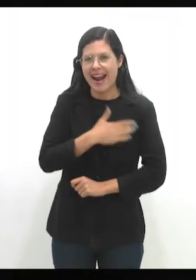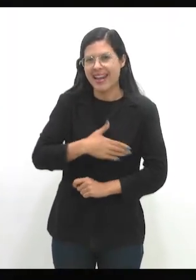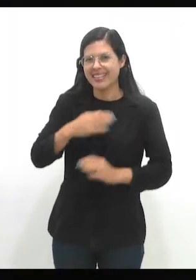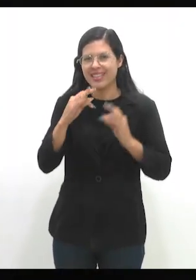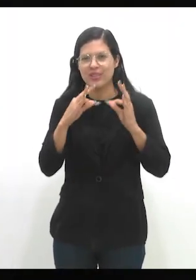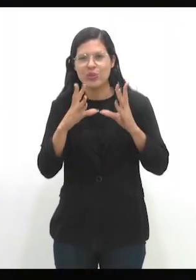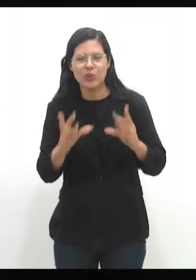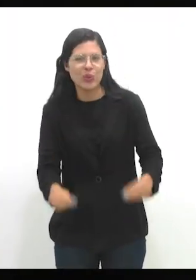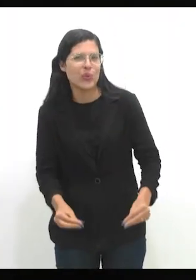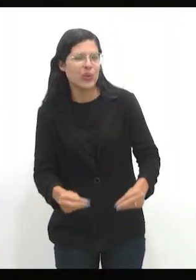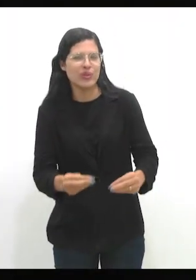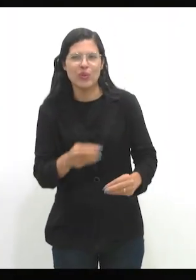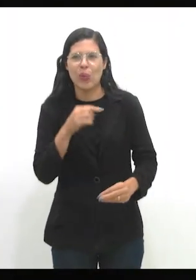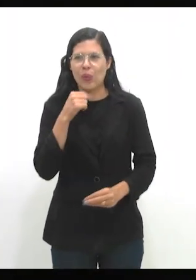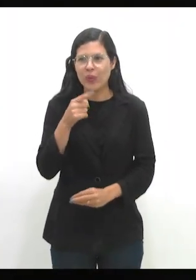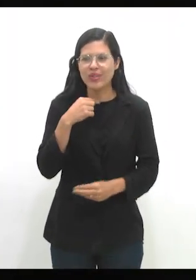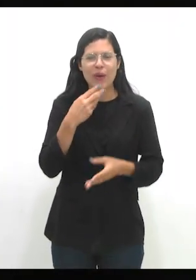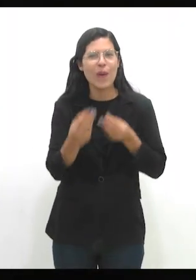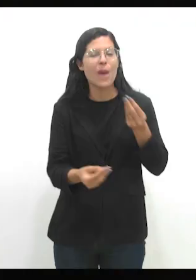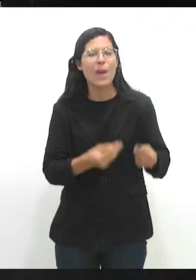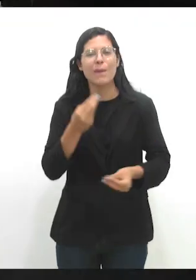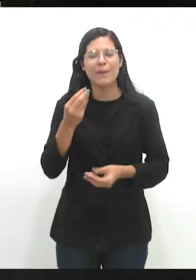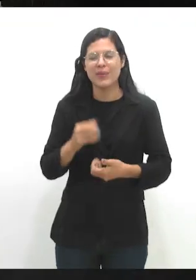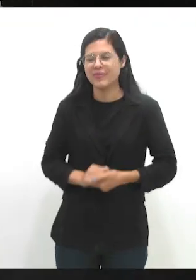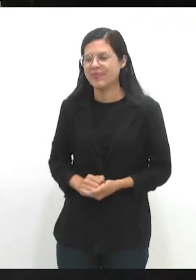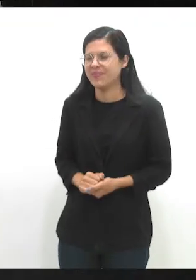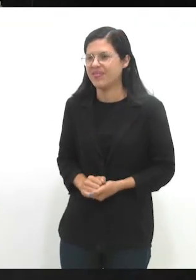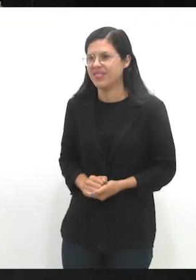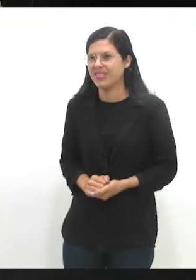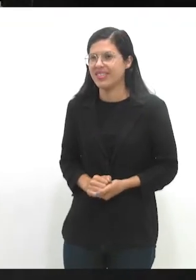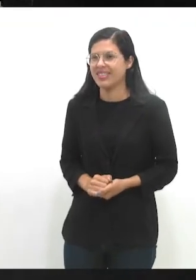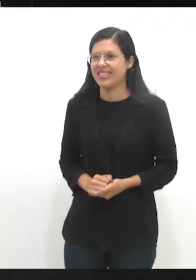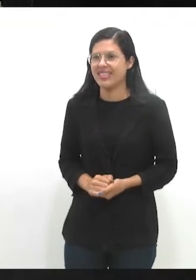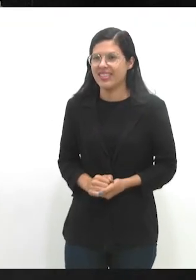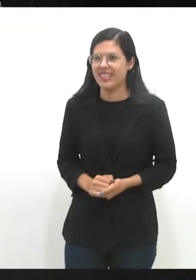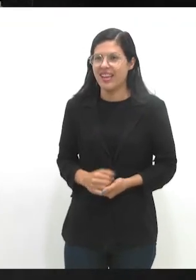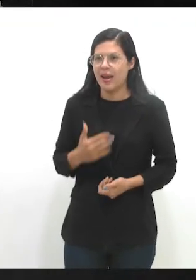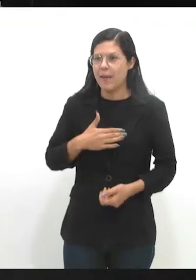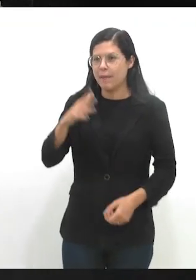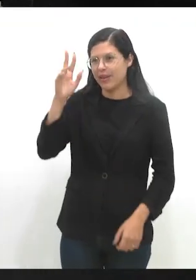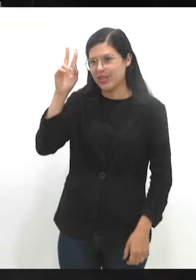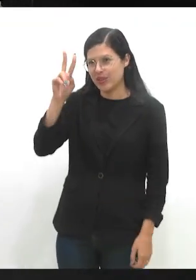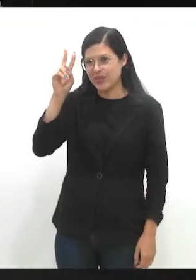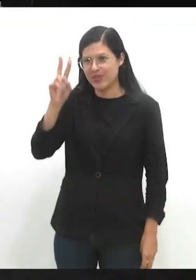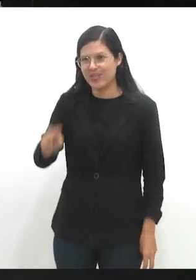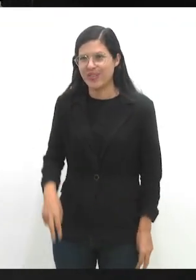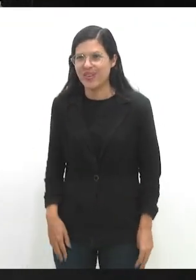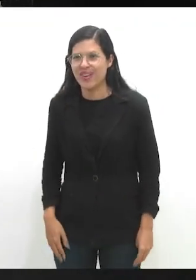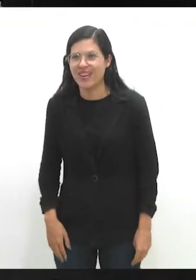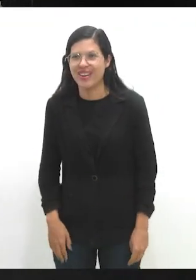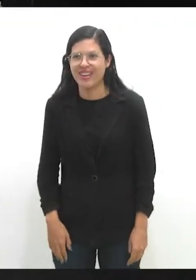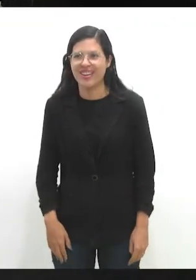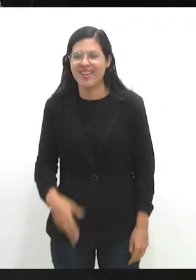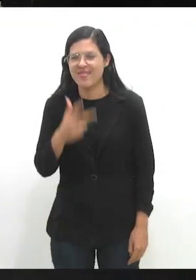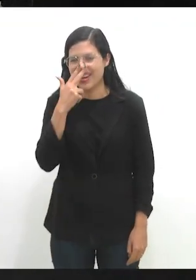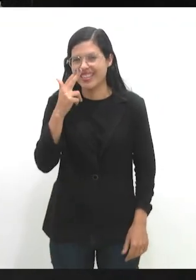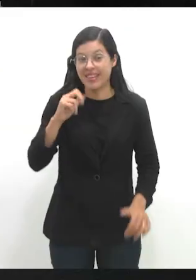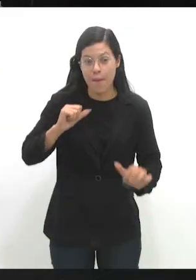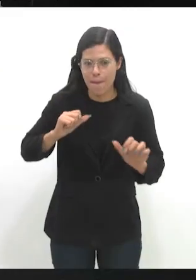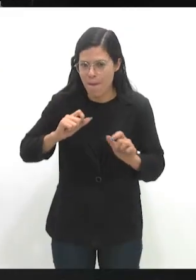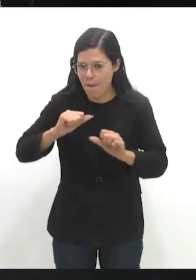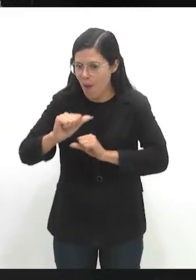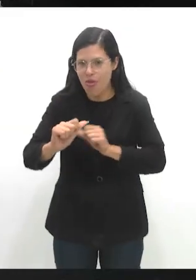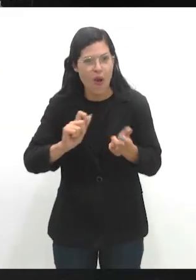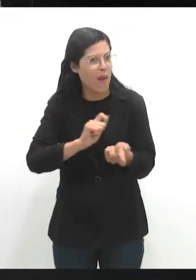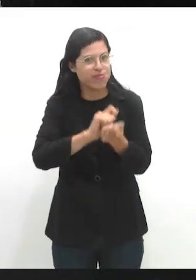da saia justa? Como é que é essa história, Flávio? Realmente é a minha história, pode ser. Eu passei de pedra a vidraça.